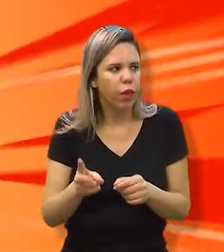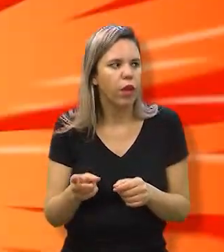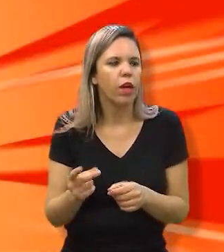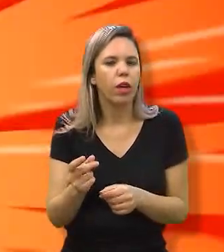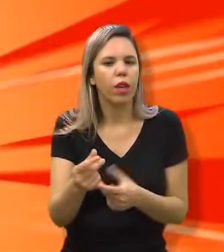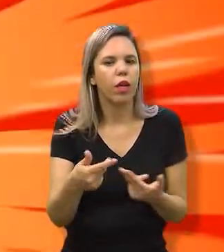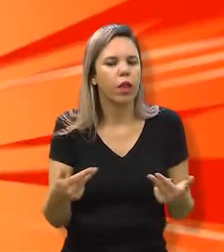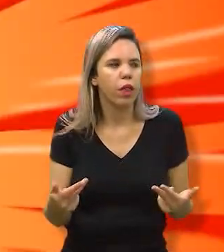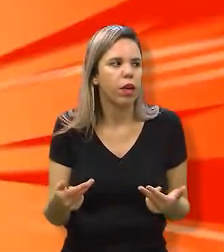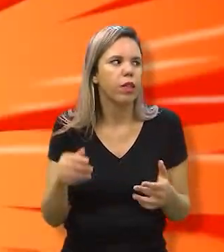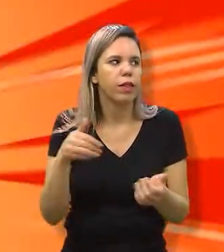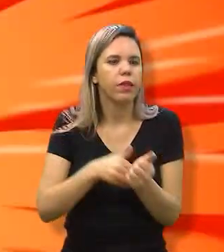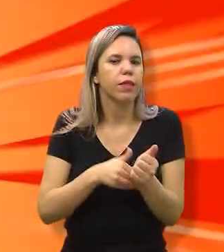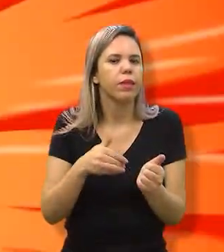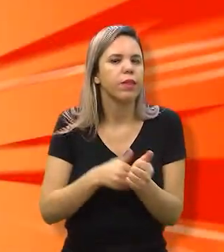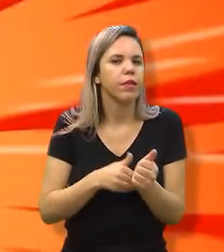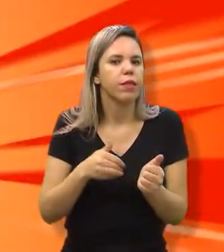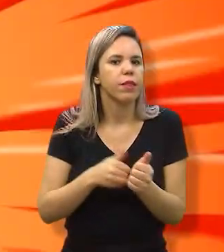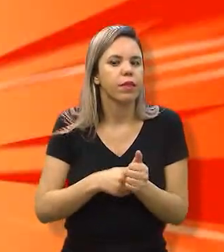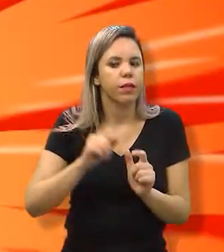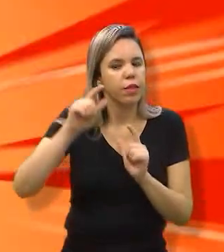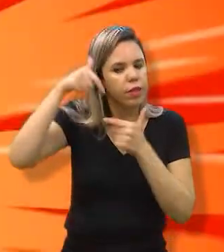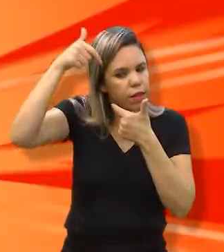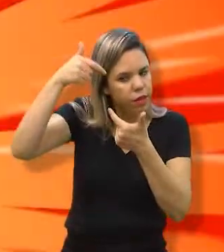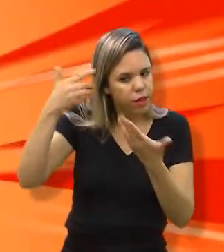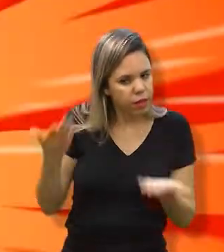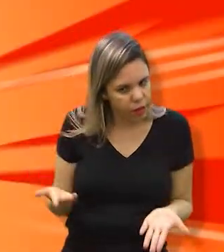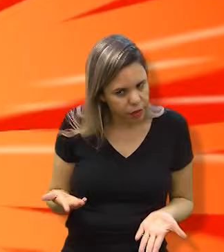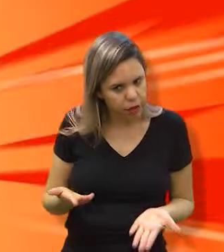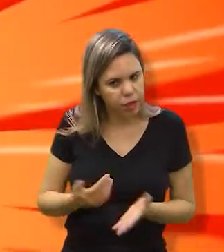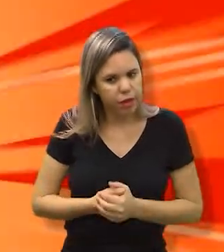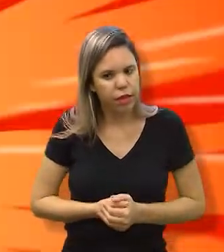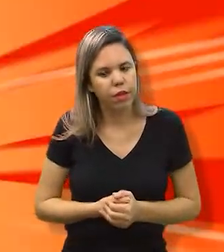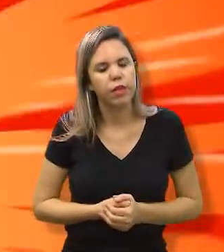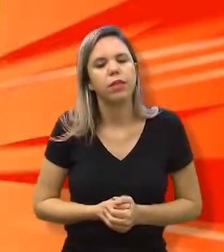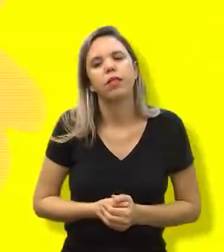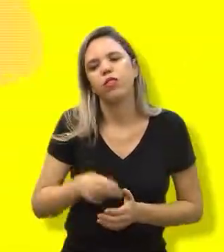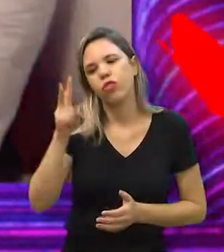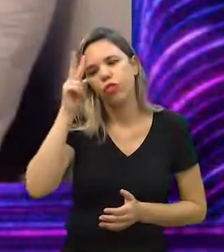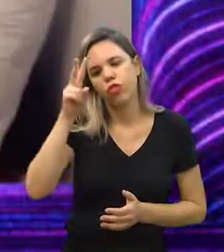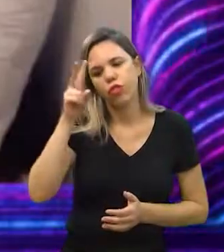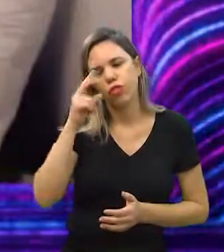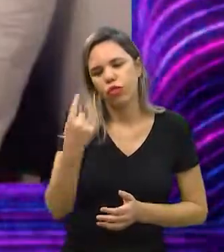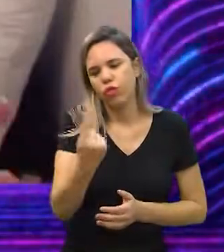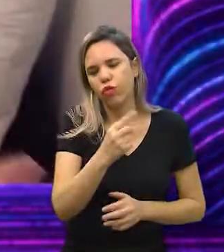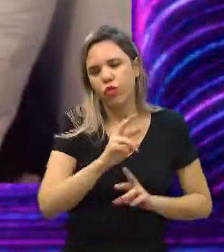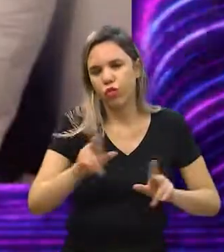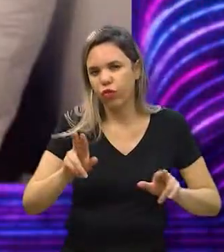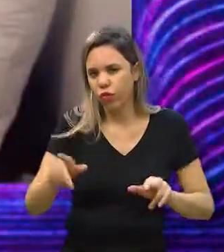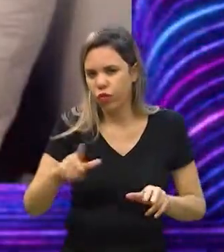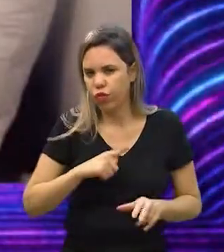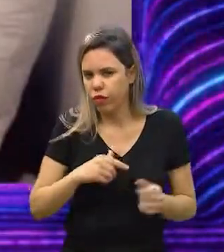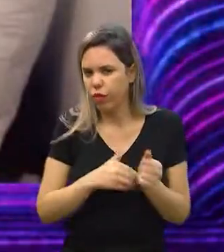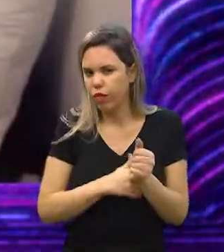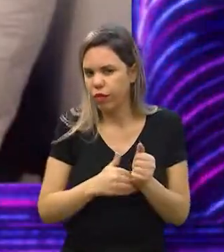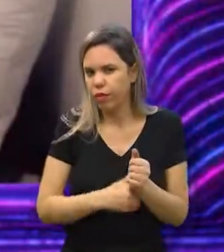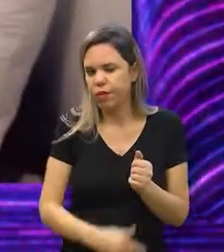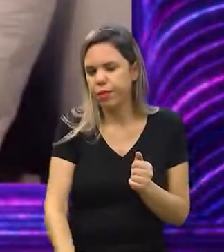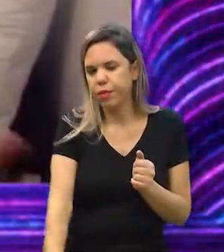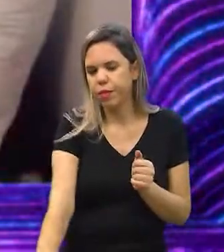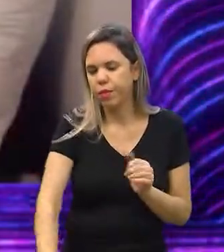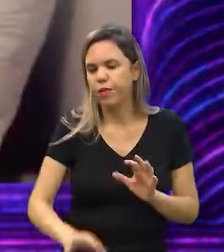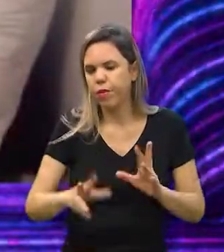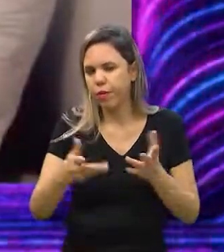fazendo. E uma coisa, os segredos dos personagens dão muitas histórias, porque cada um deles tem um